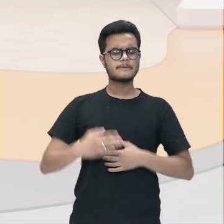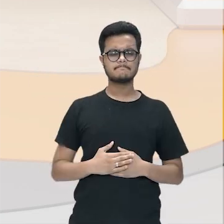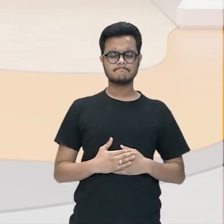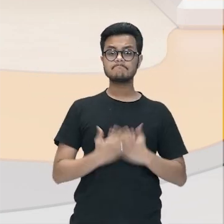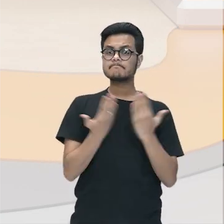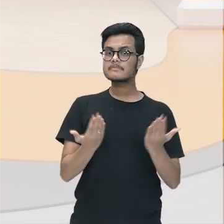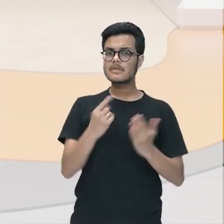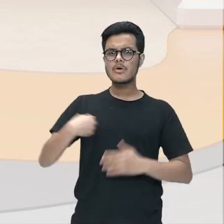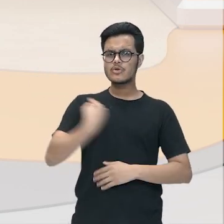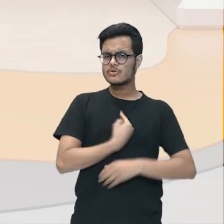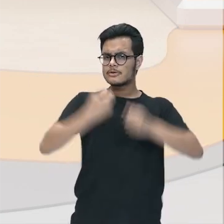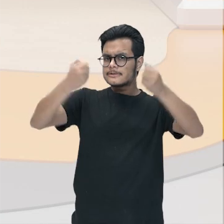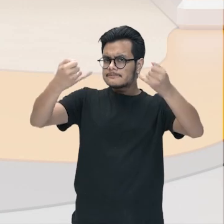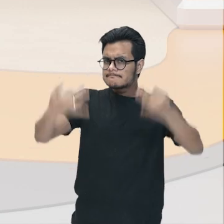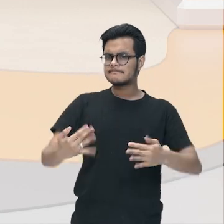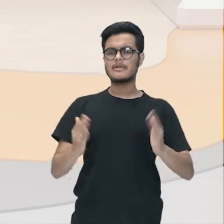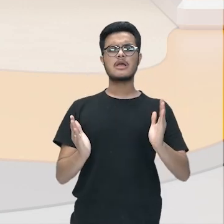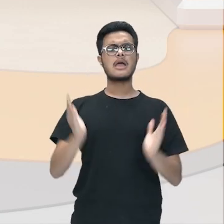para vocês, é uma